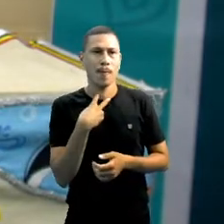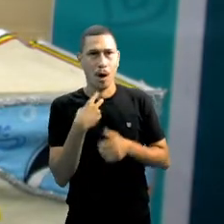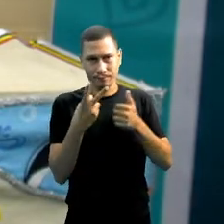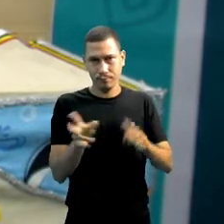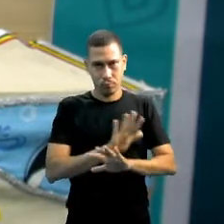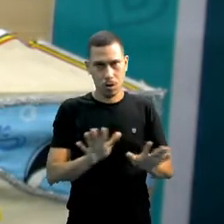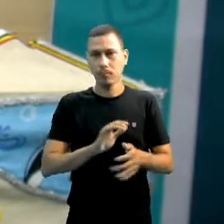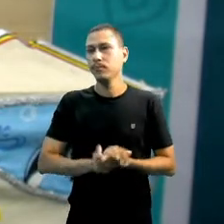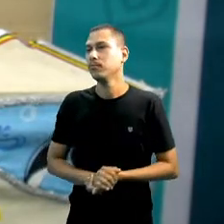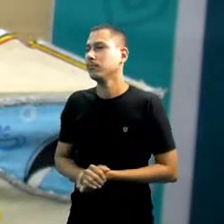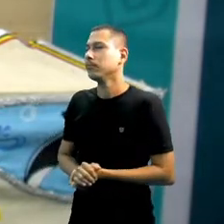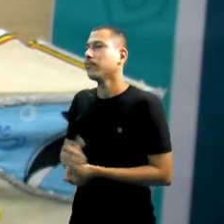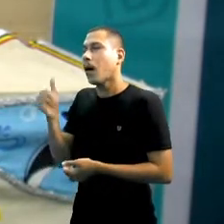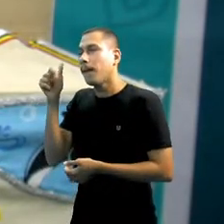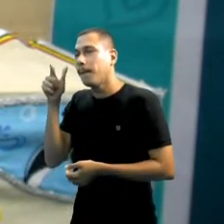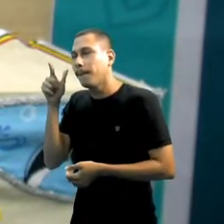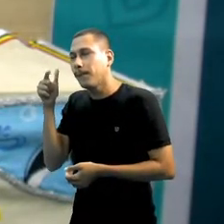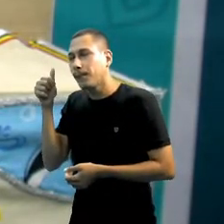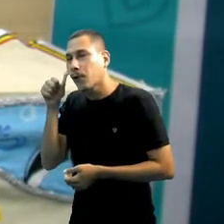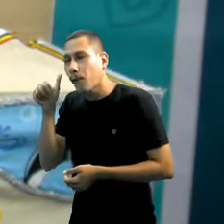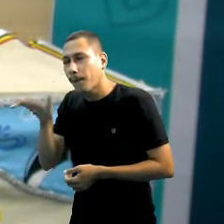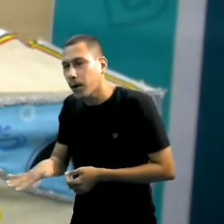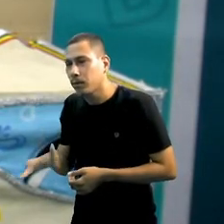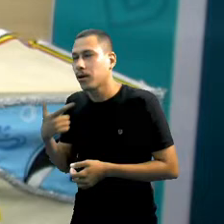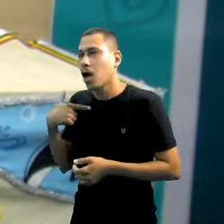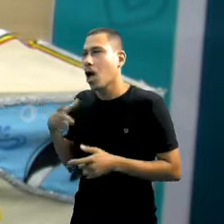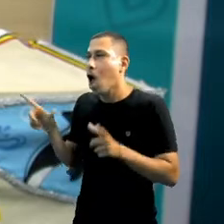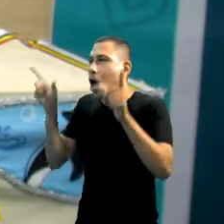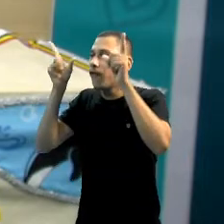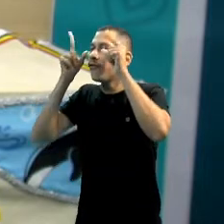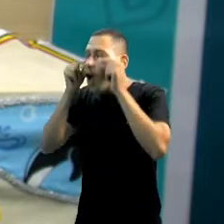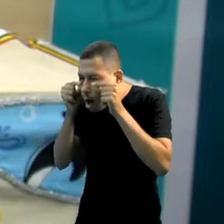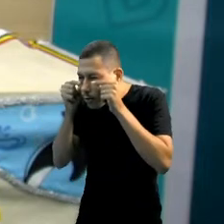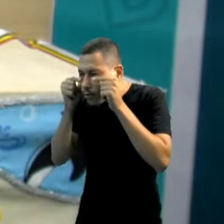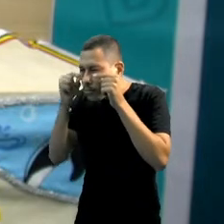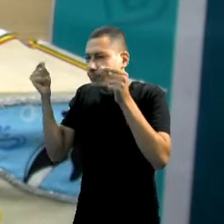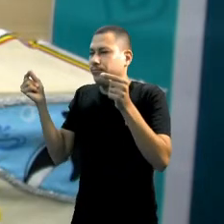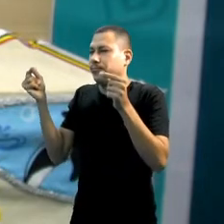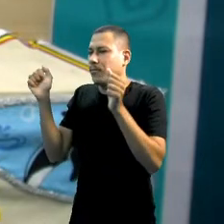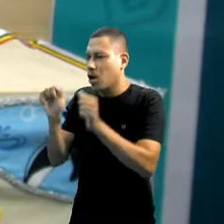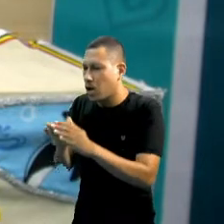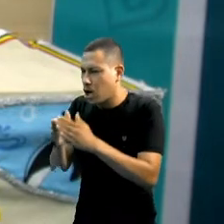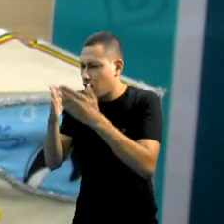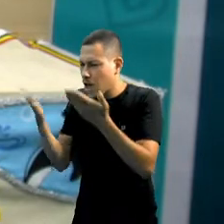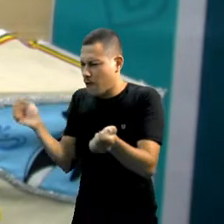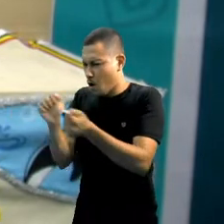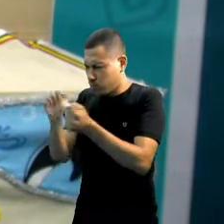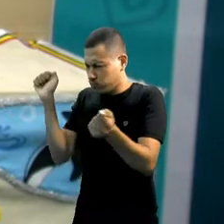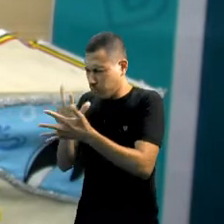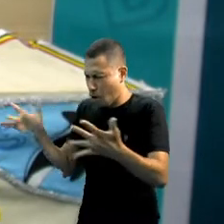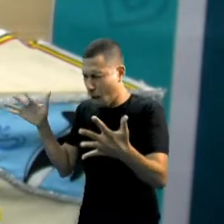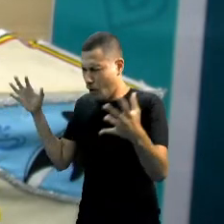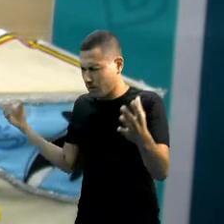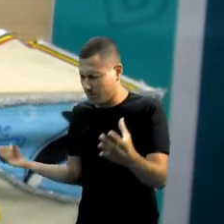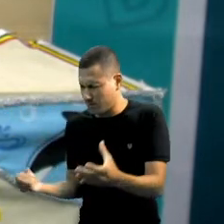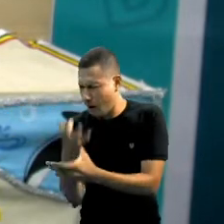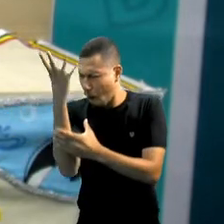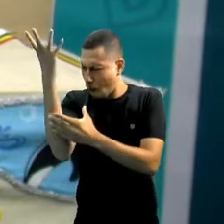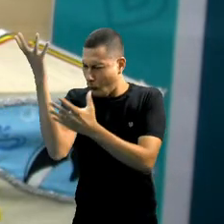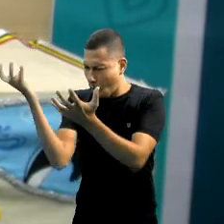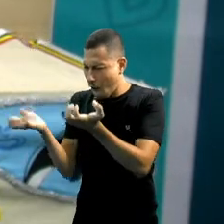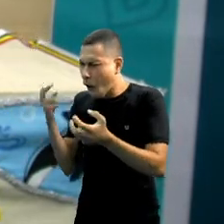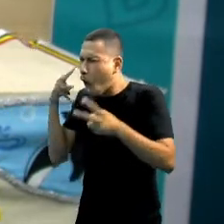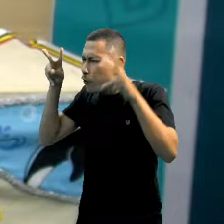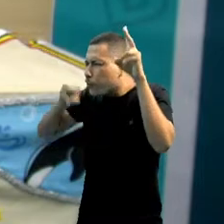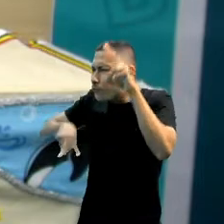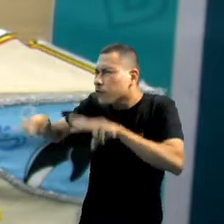Pronto. Ela fechou o olho. Pizza. E, ó, livro mágico que ativa a minha imaginação. Pipoca. Eu quero